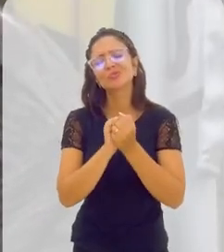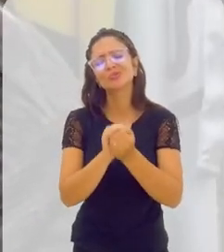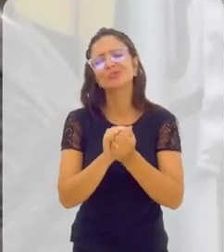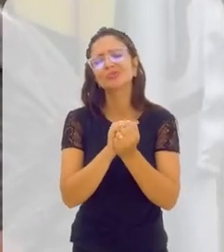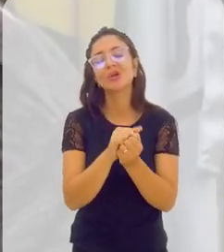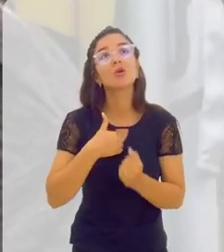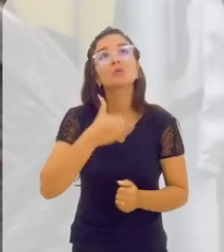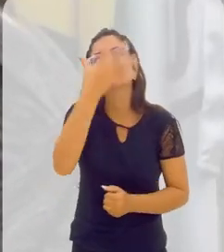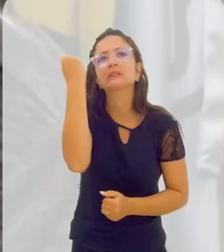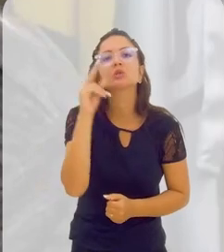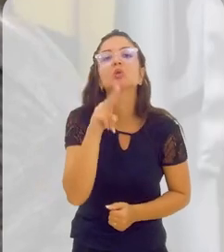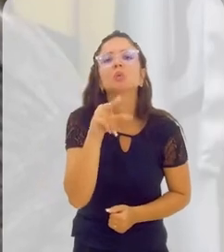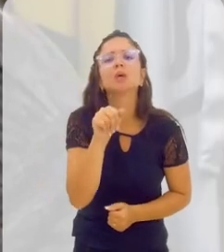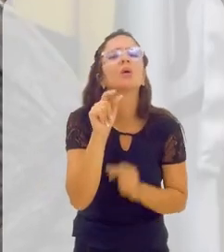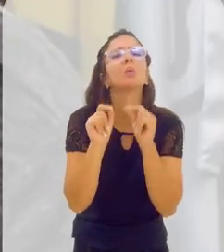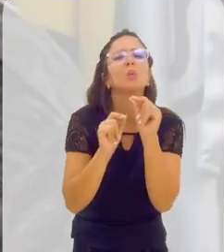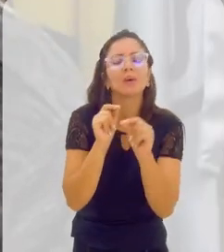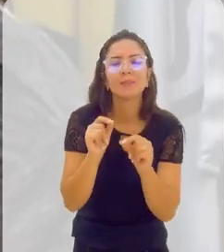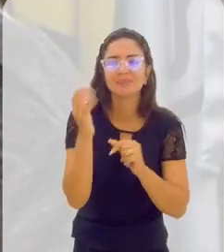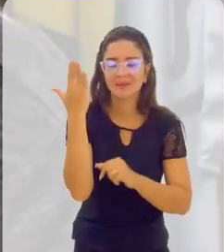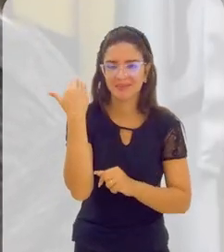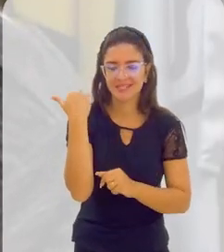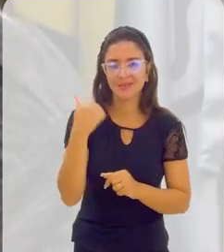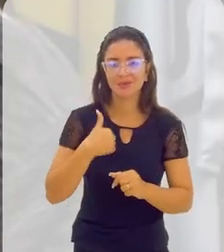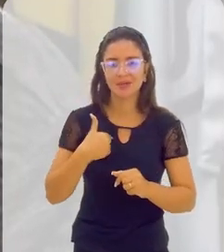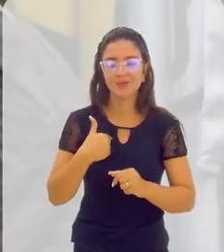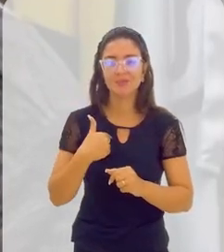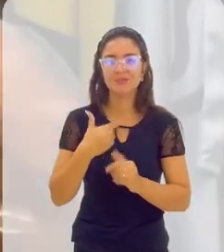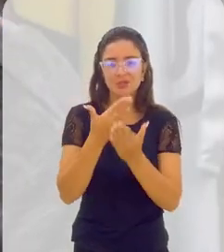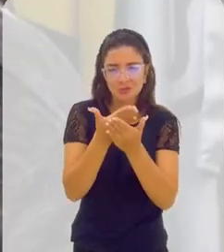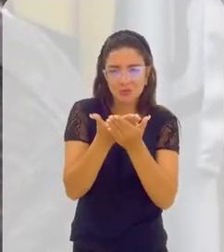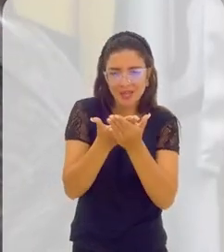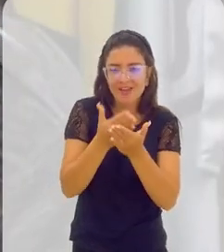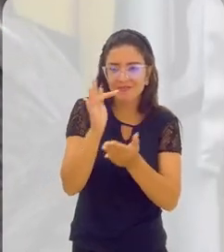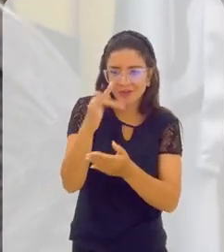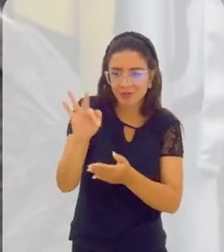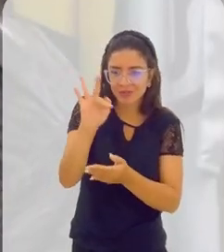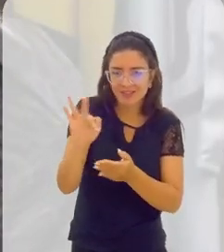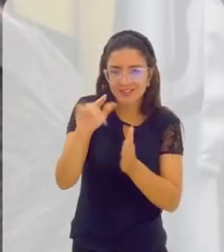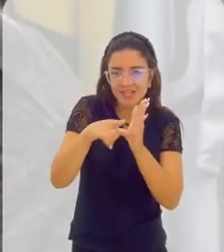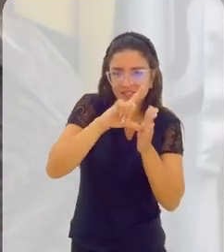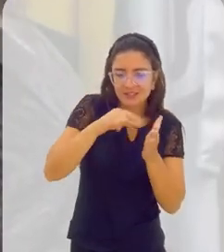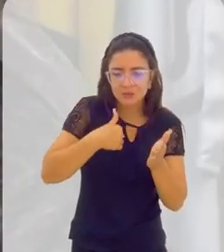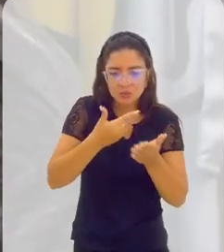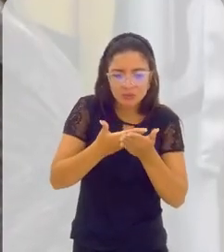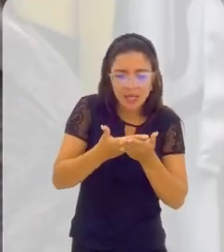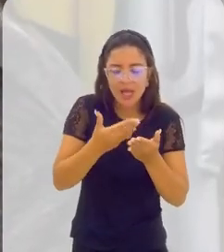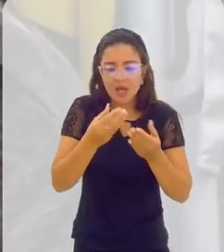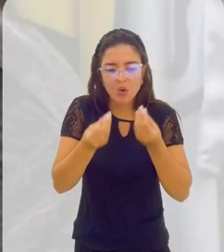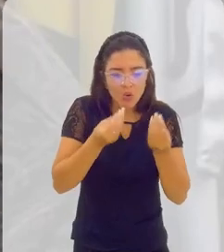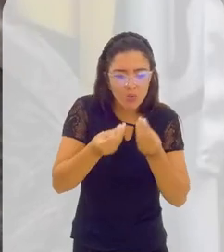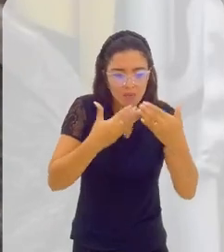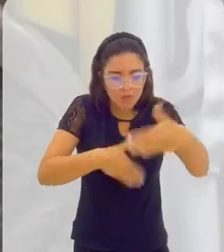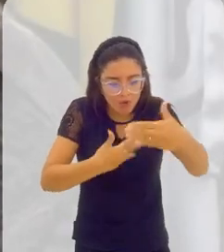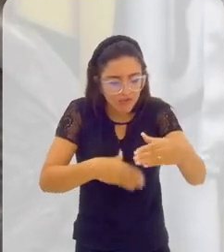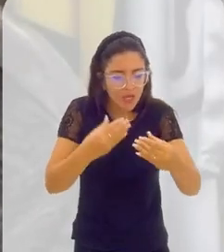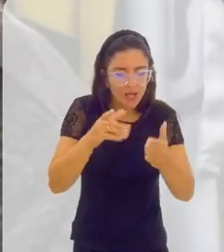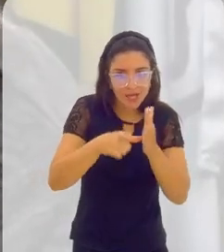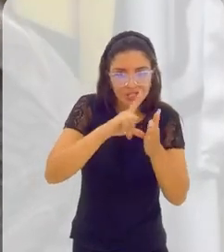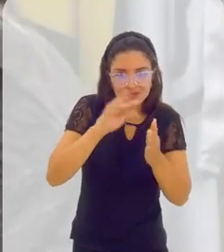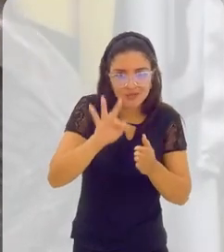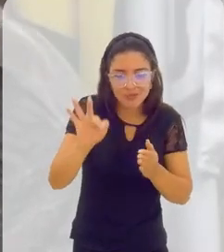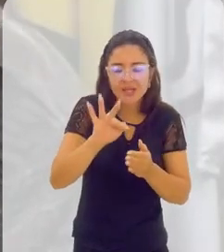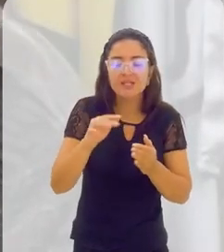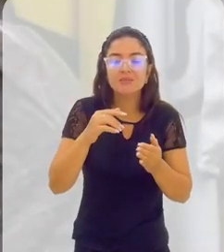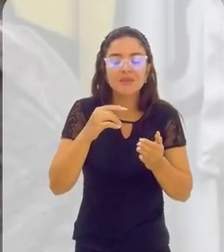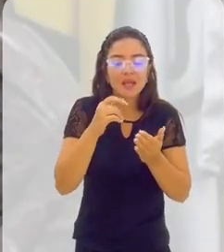esquecer quando eu fiz o vestibular eu não tinha passado e ela tinha ido a primeira vez que a primeira vez ela foi operada